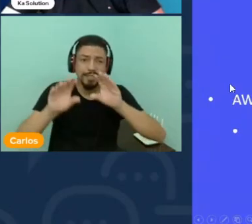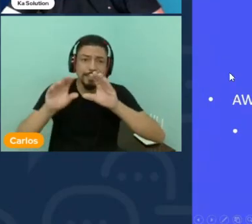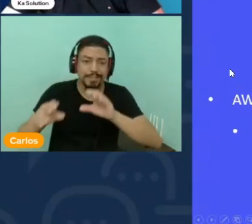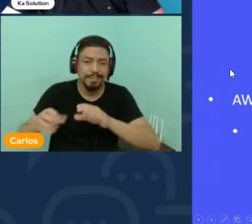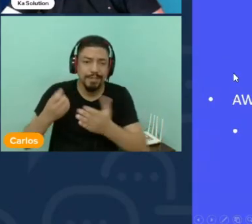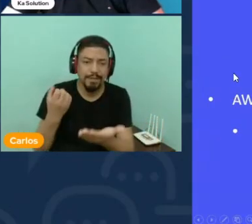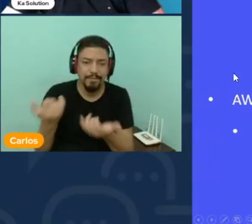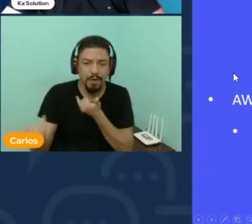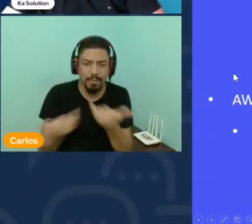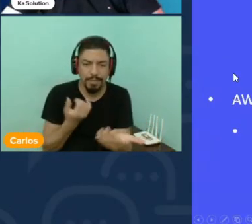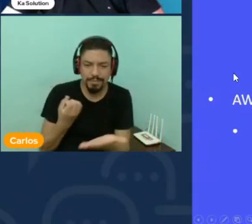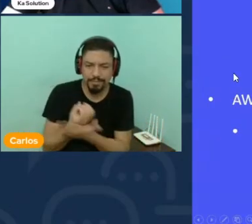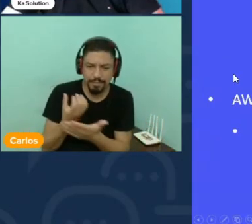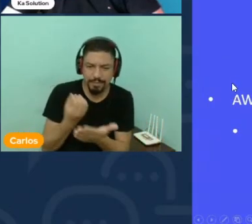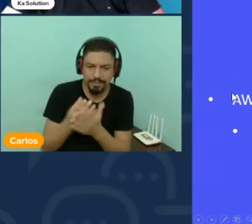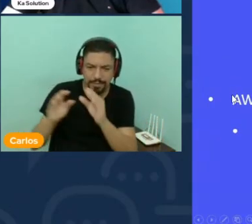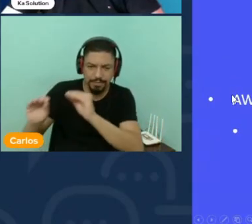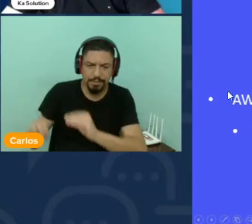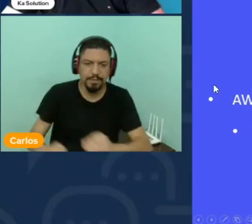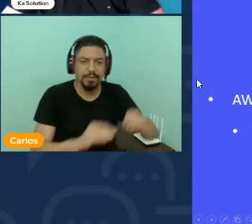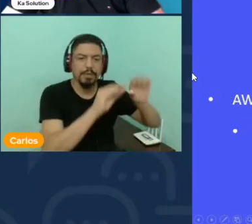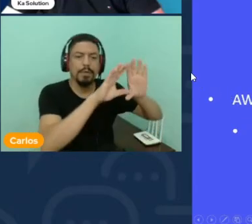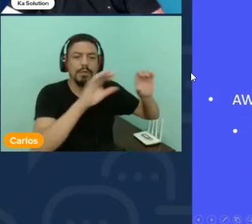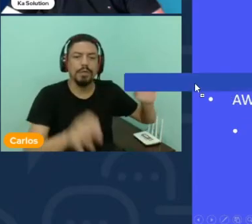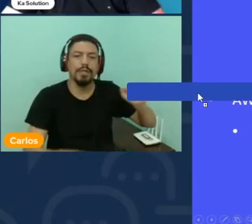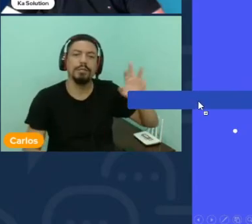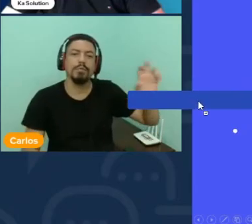minhas informações para a nuvem da AWS.